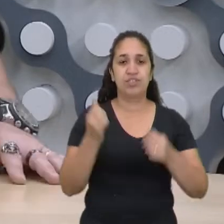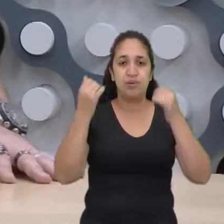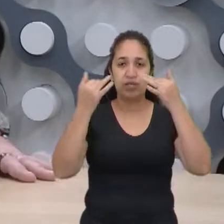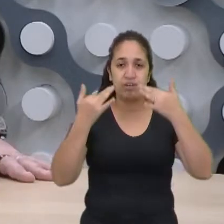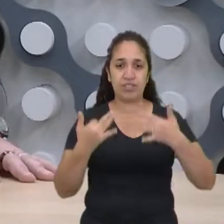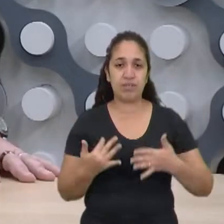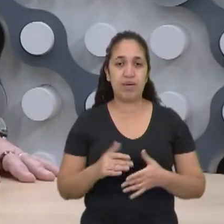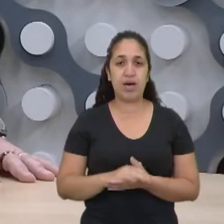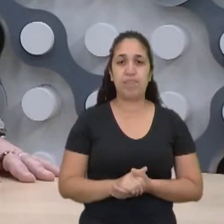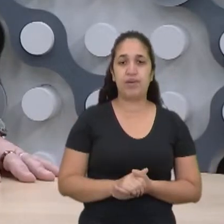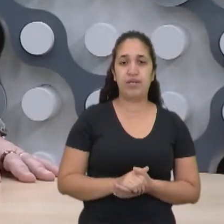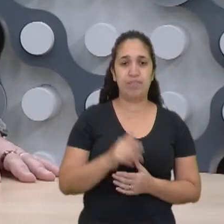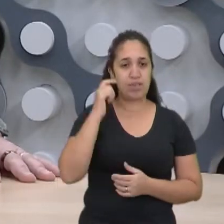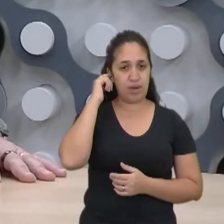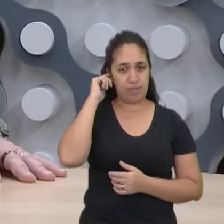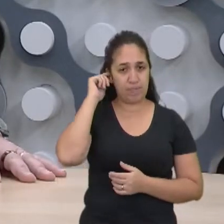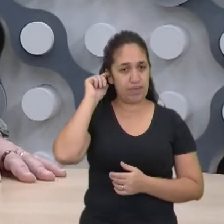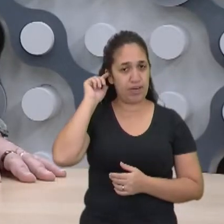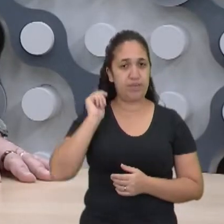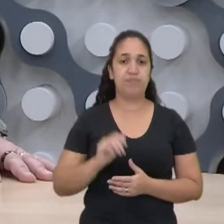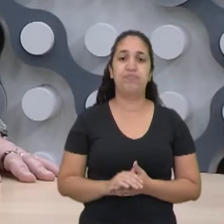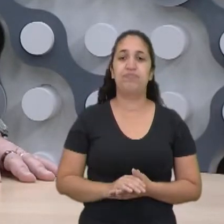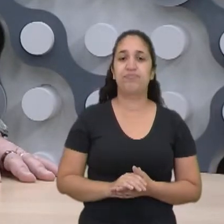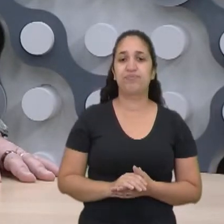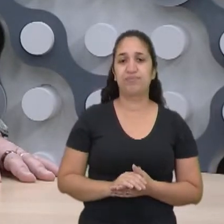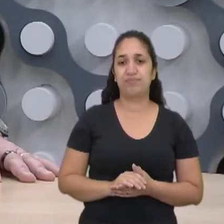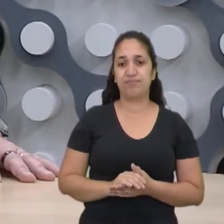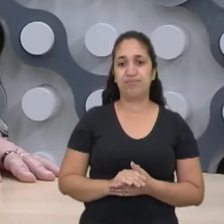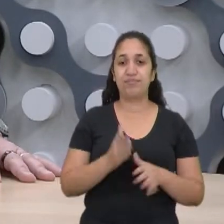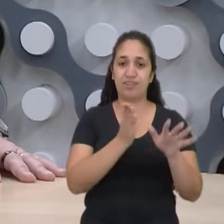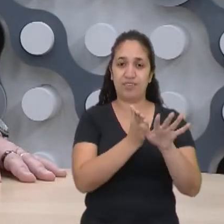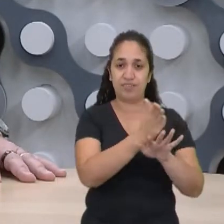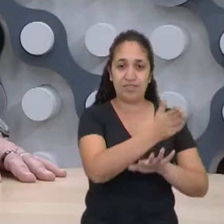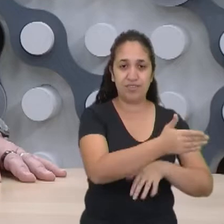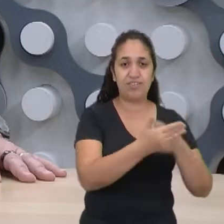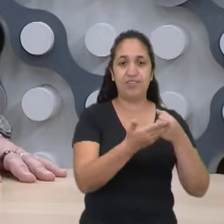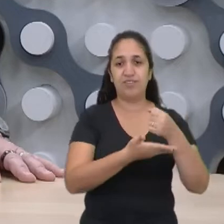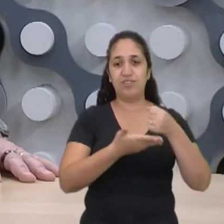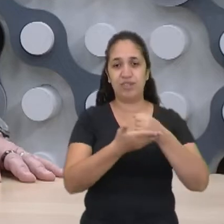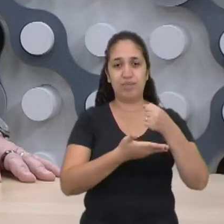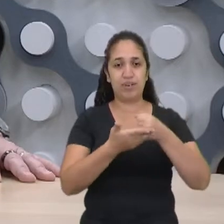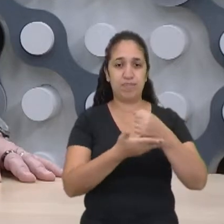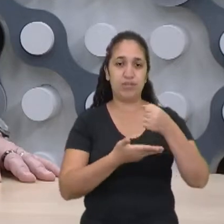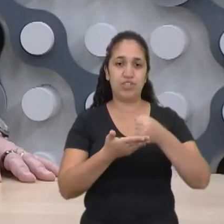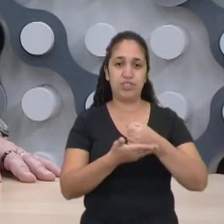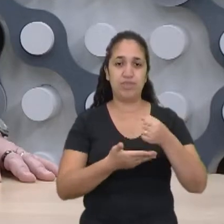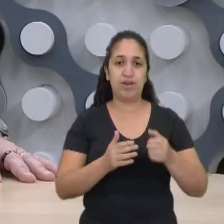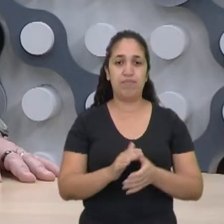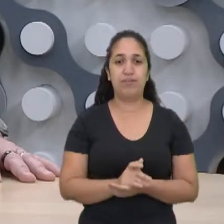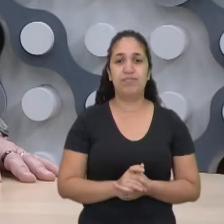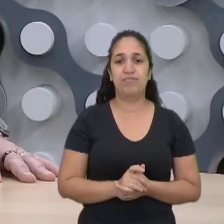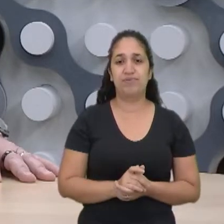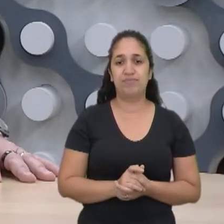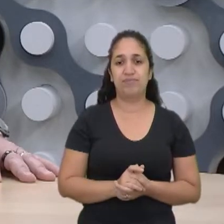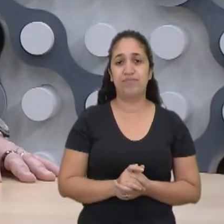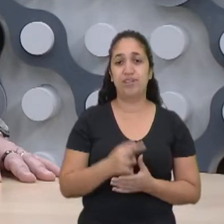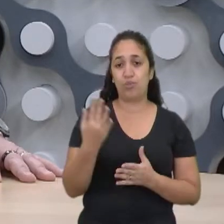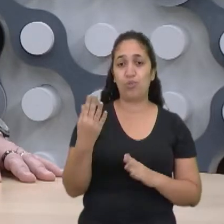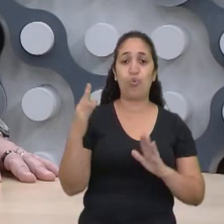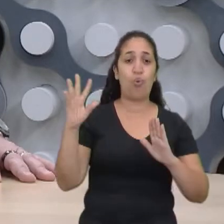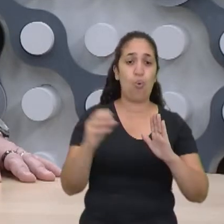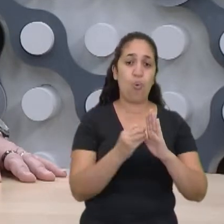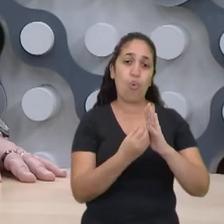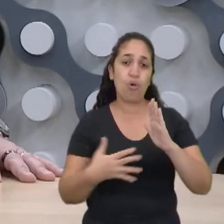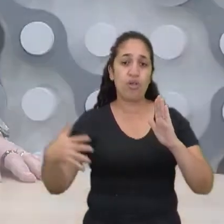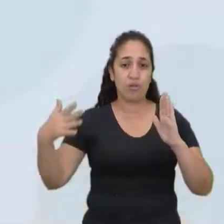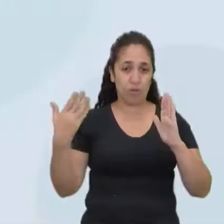descrição dessas habilidades aí do eixo estruturante, como também dessas habilidades aí do currículo paulista, que vai aparecer aí na tela